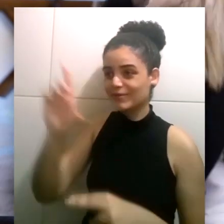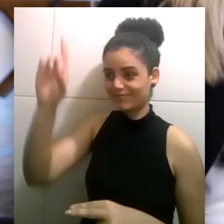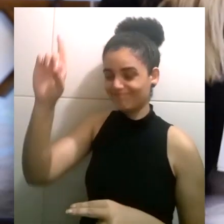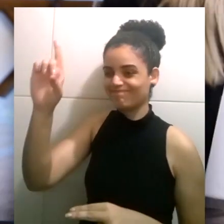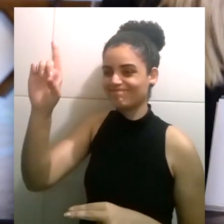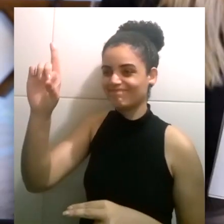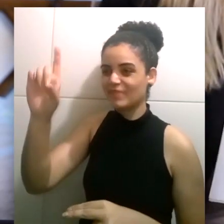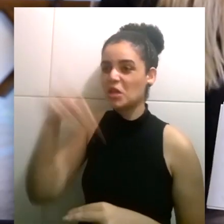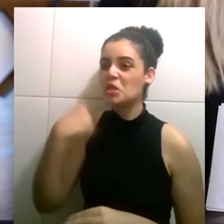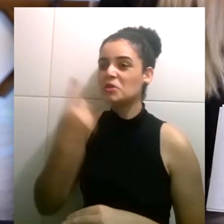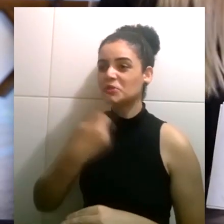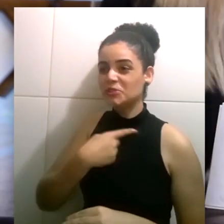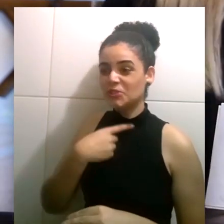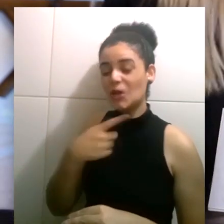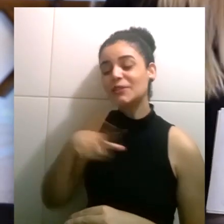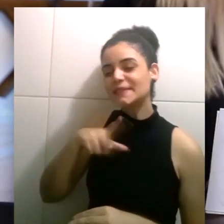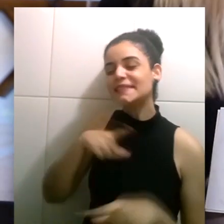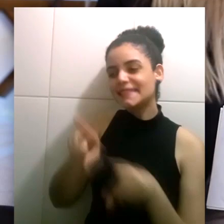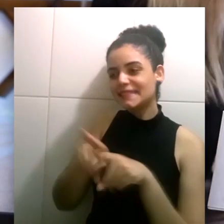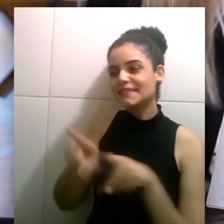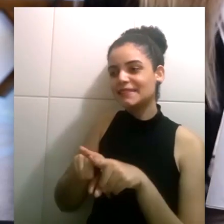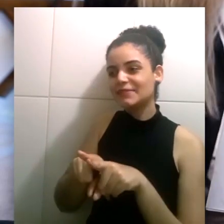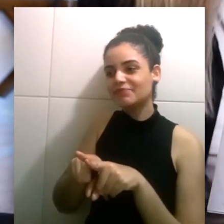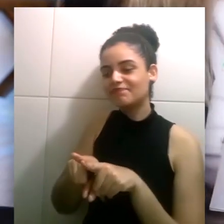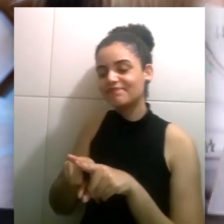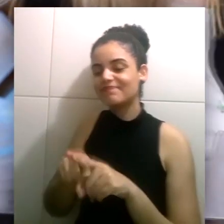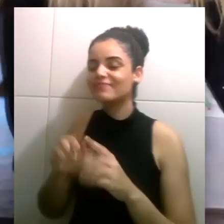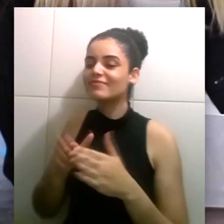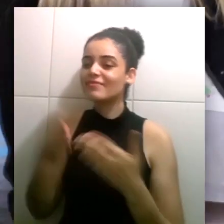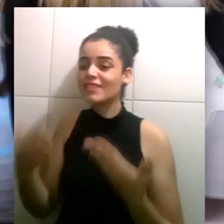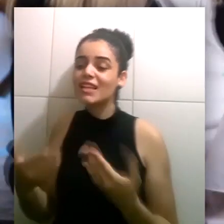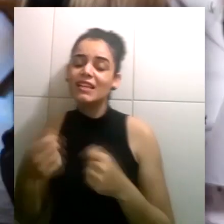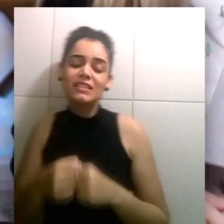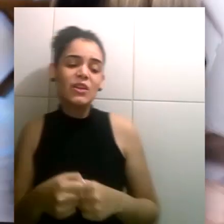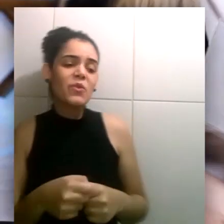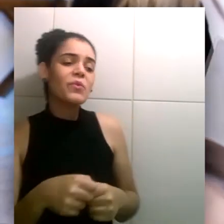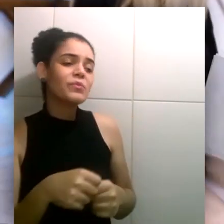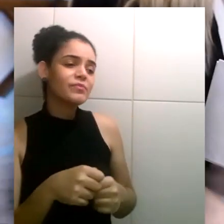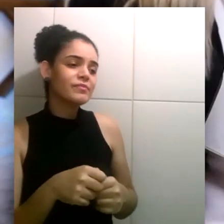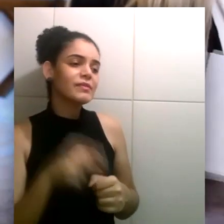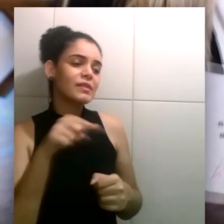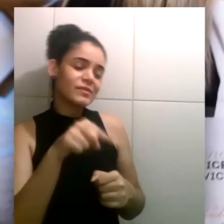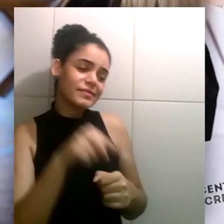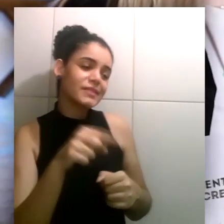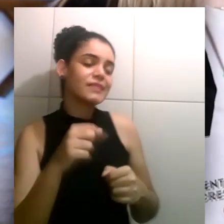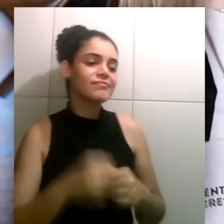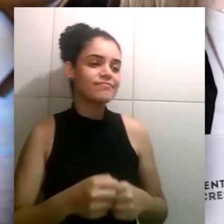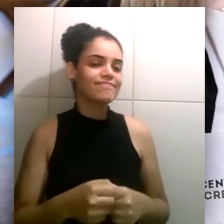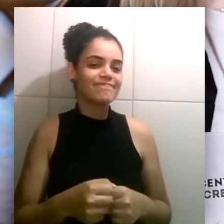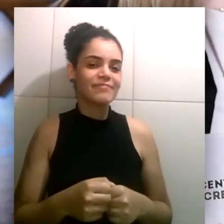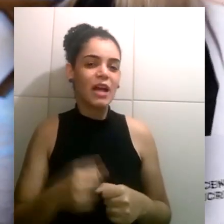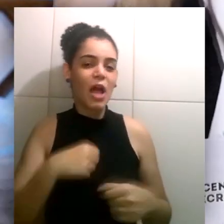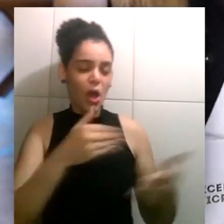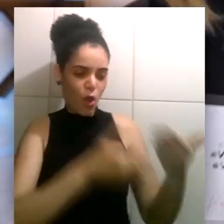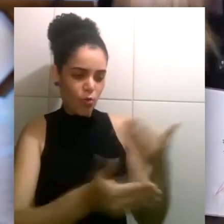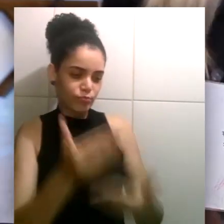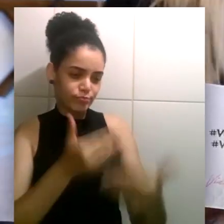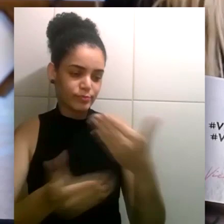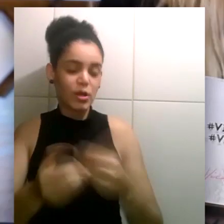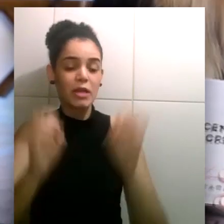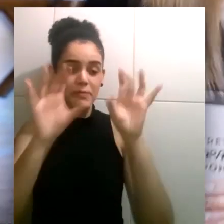Jesus, a gente colhe também. Sim, é Isso verdade. É bem legal. Fica tudo ali, né? Fica tudo registrado. Vou compartilhar mais